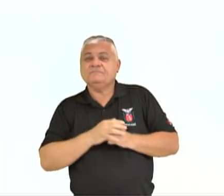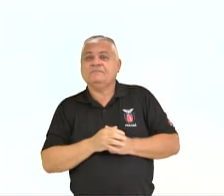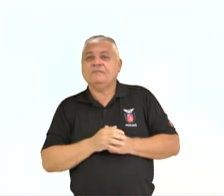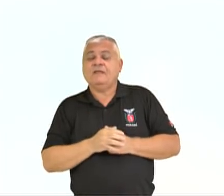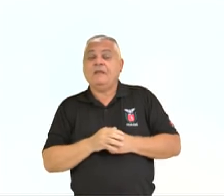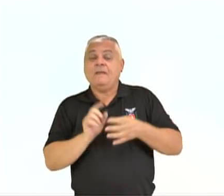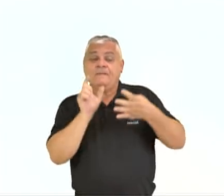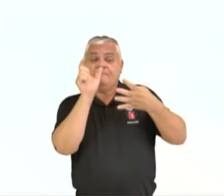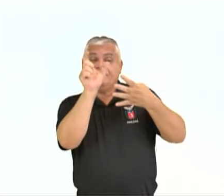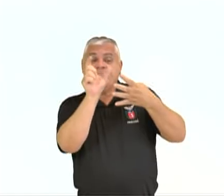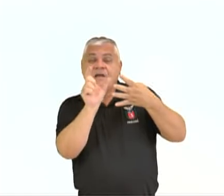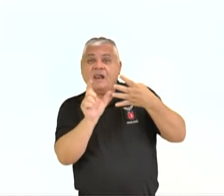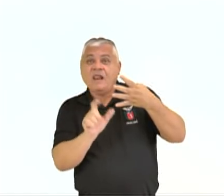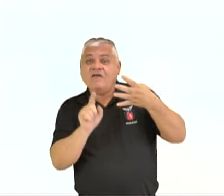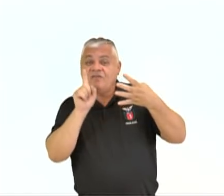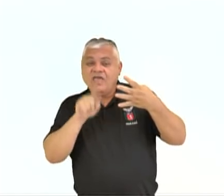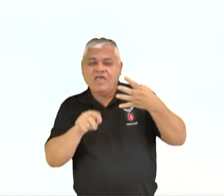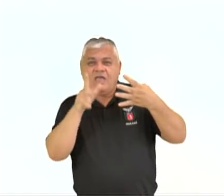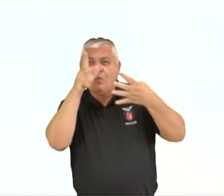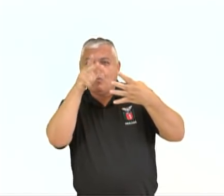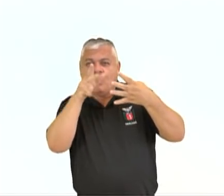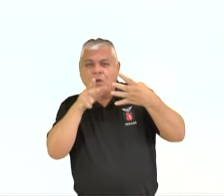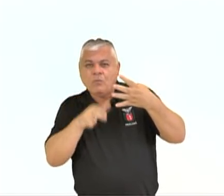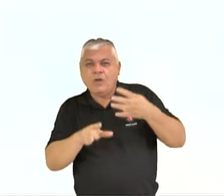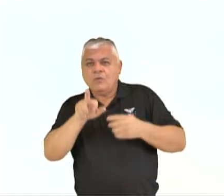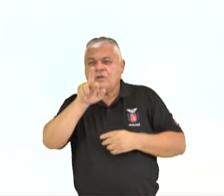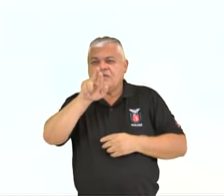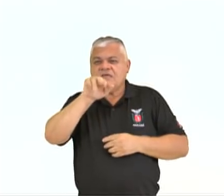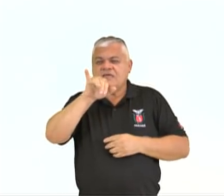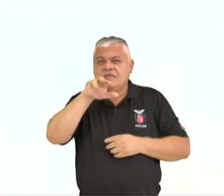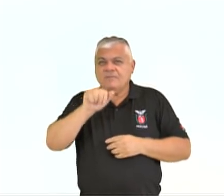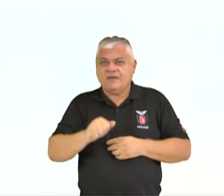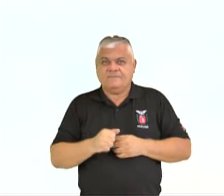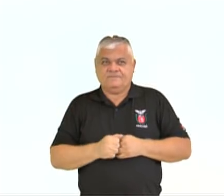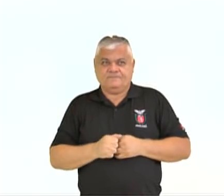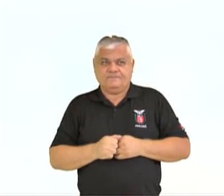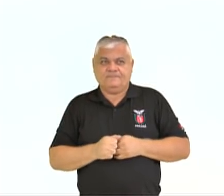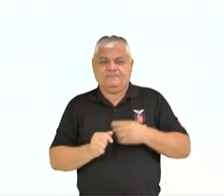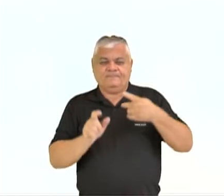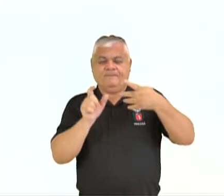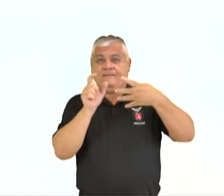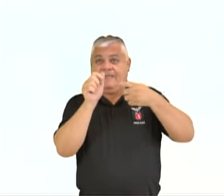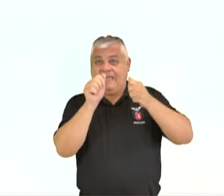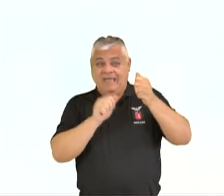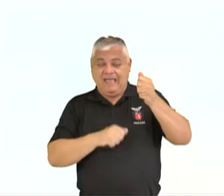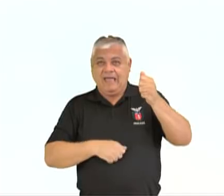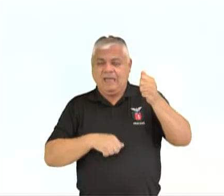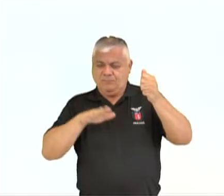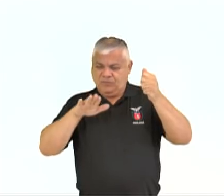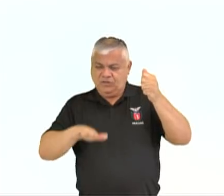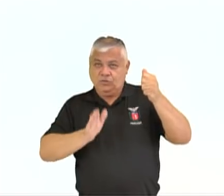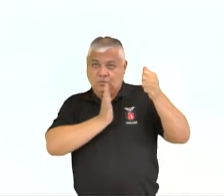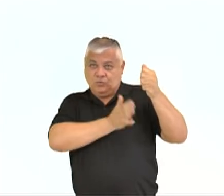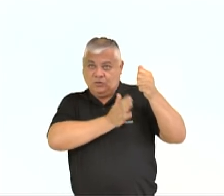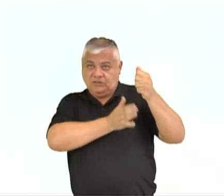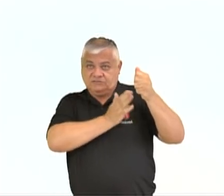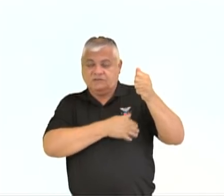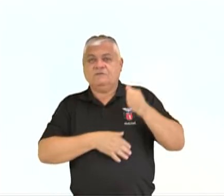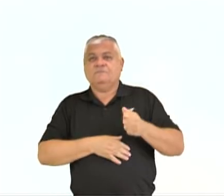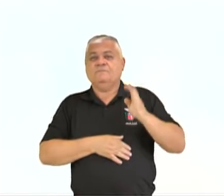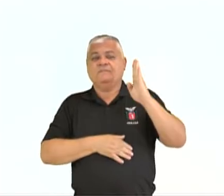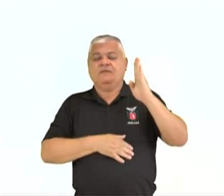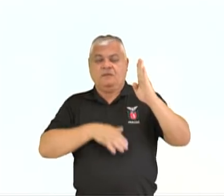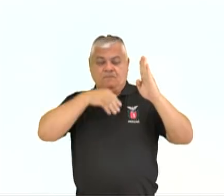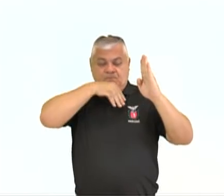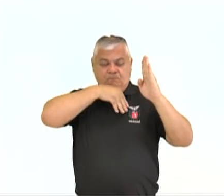palavras são rimas letra A pequeninho e Coração letra de bolso e